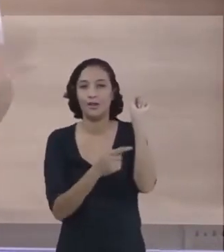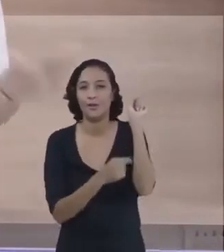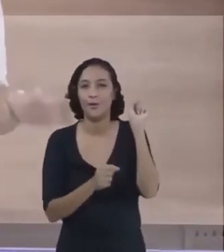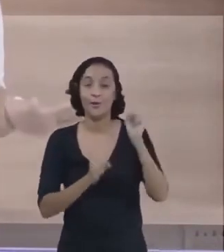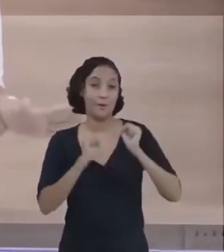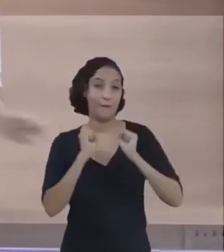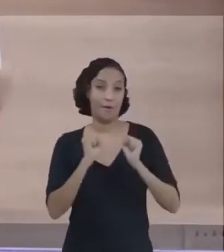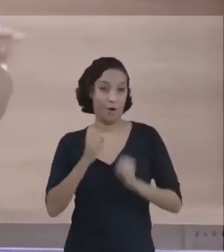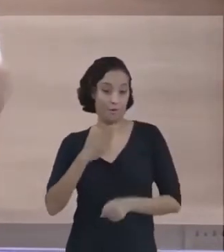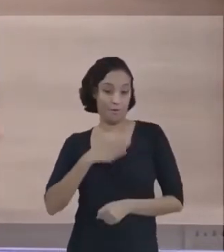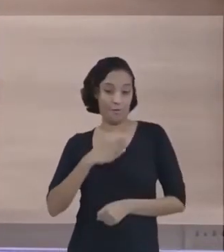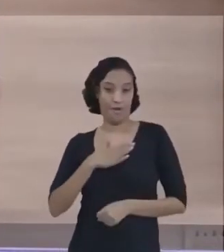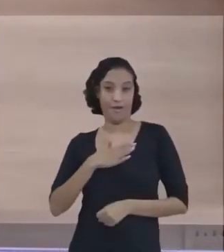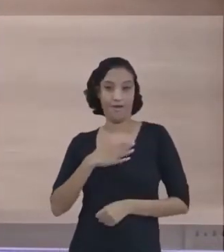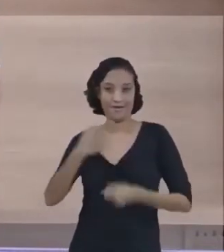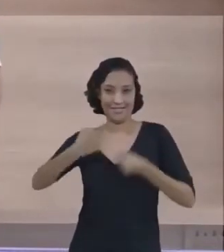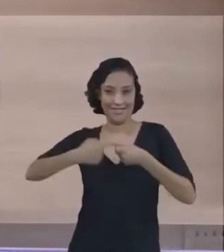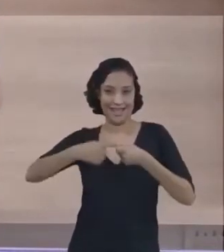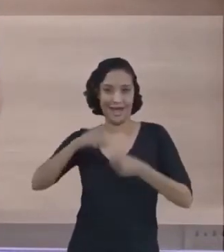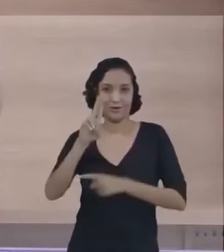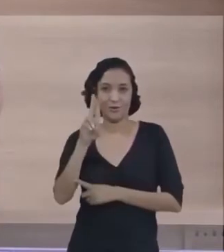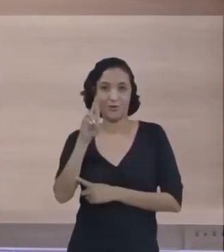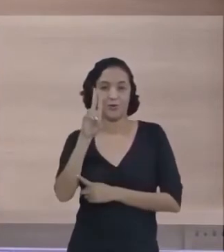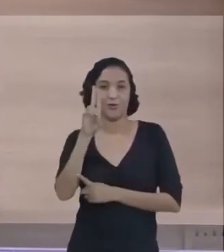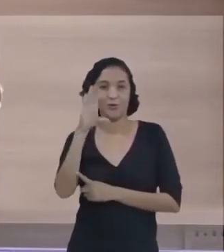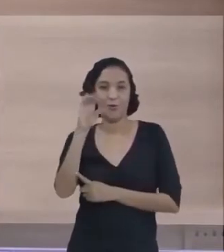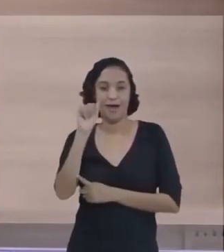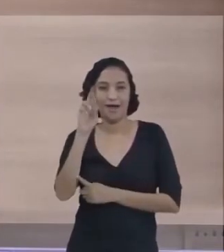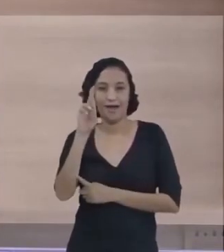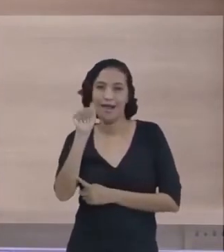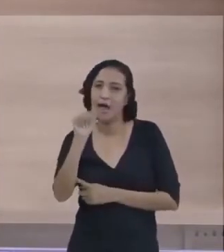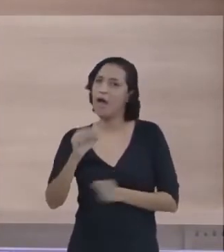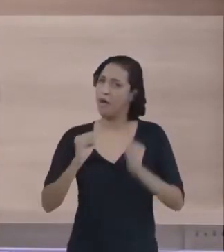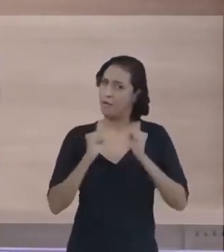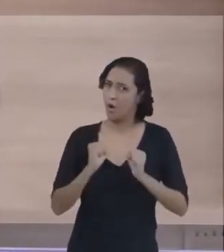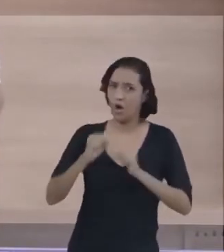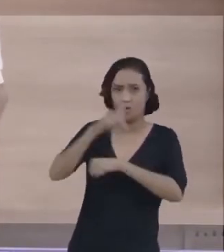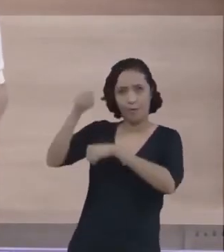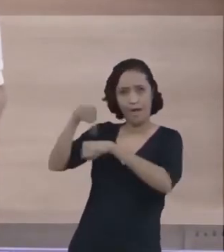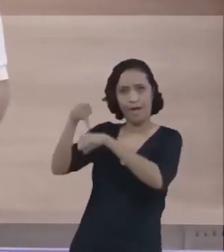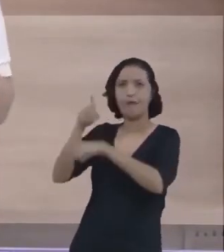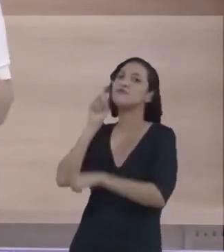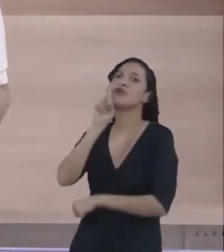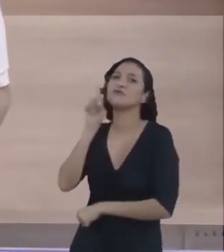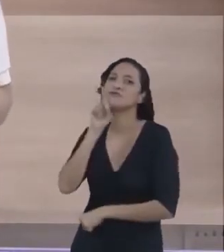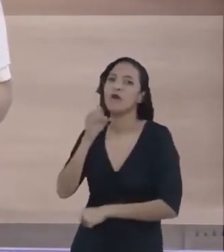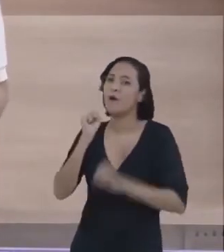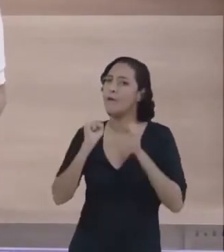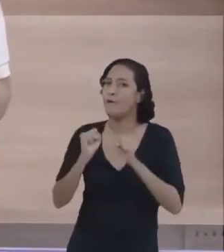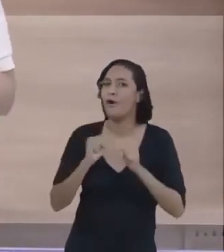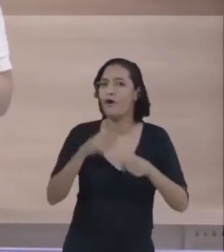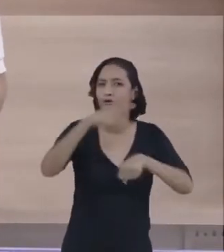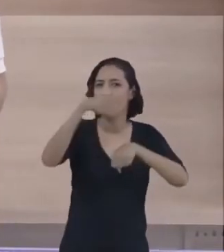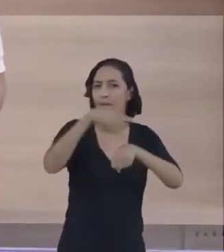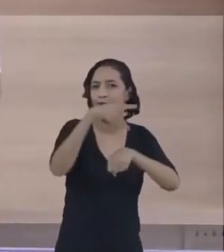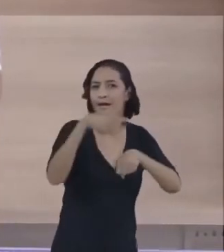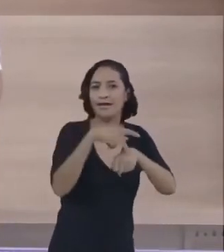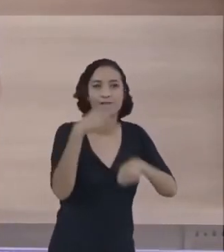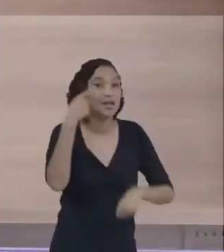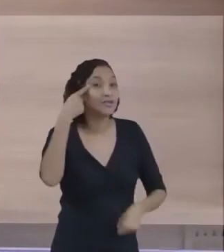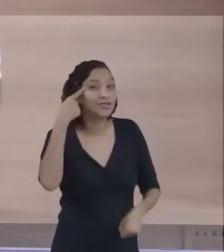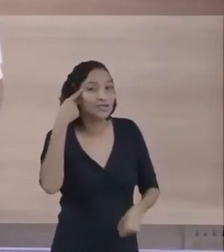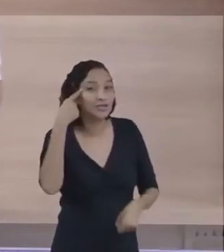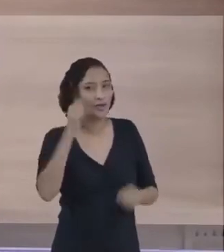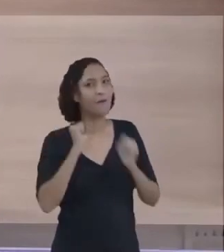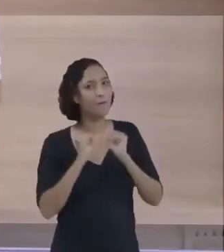terra. Pode ser em qualquer lugar nos Estados Unidos, na China, em qualquer lugar usamos esses instrumentos.